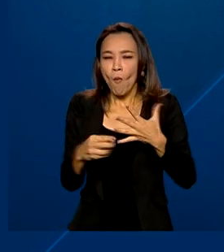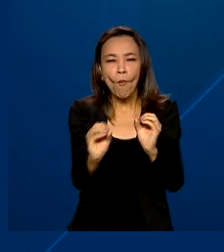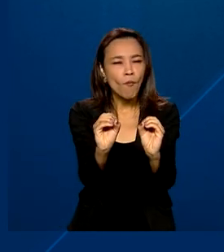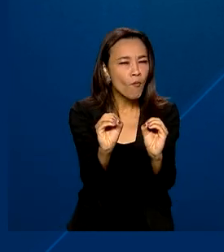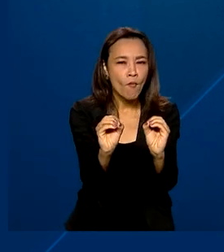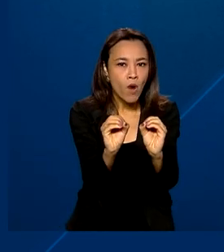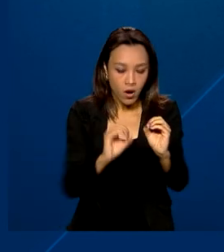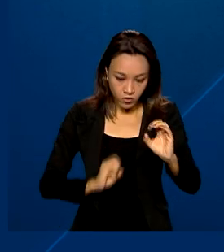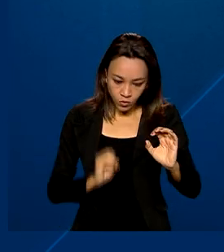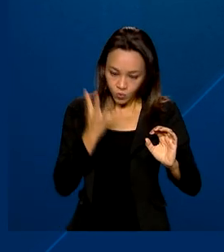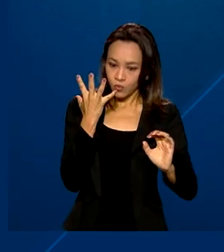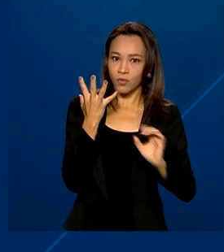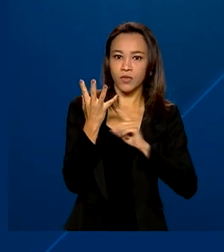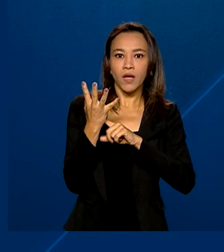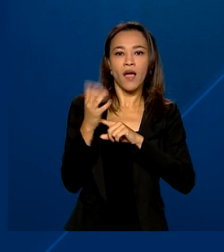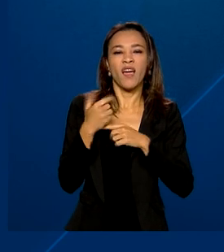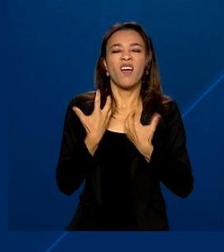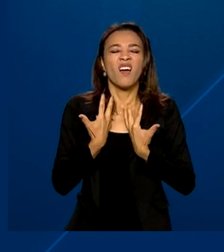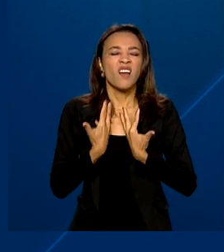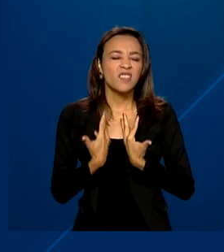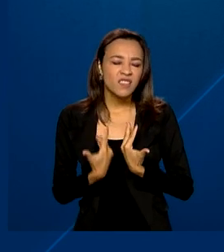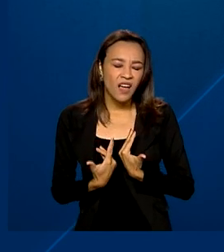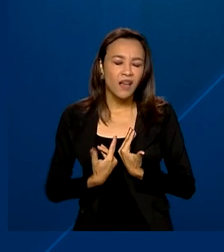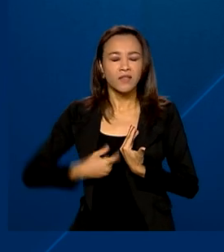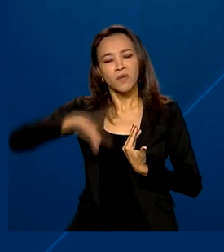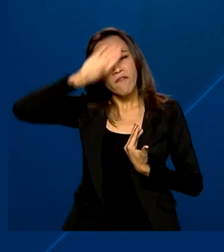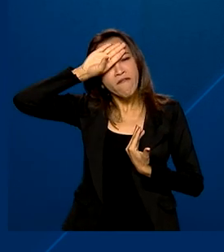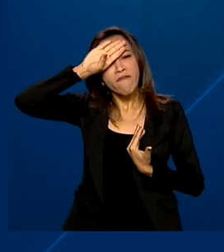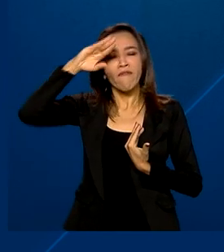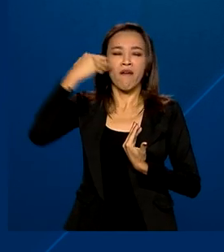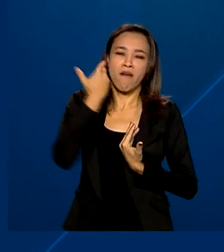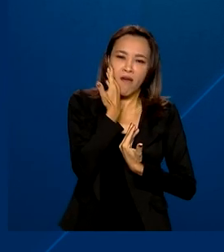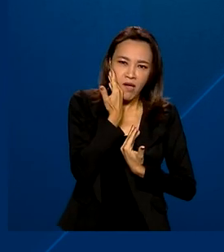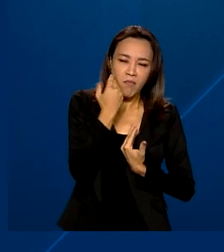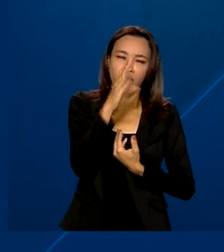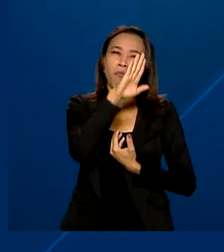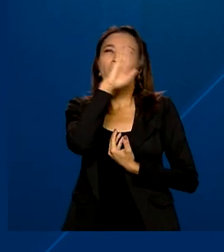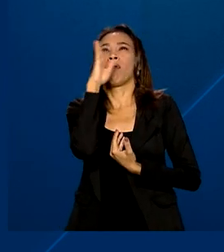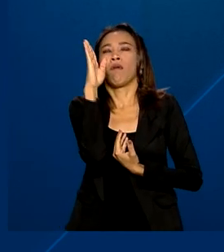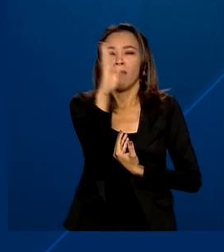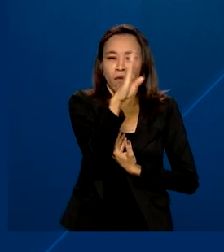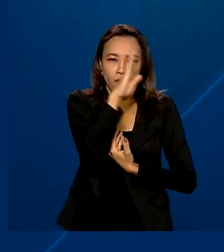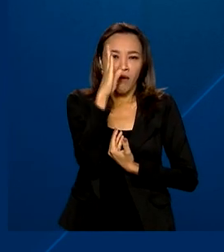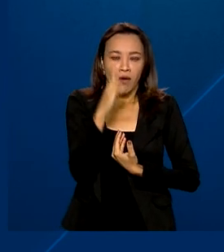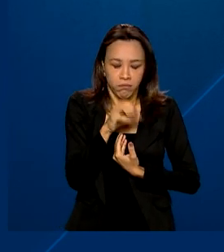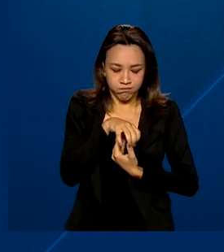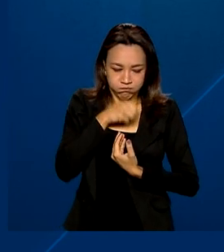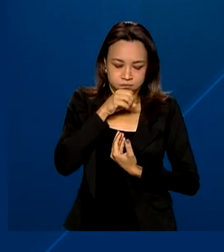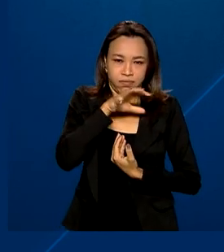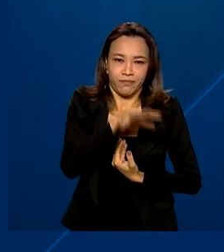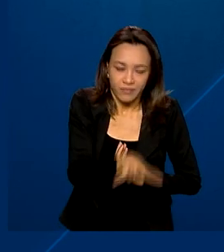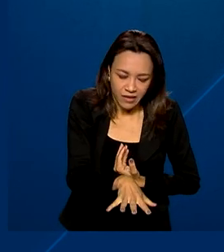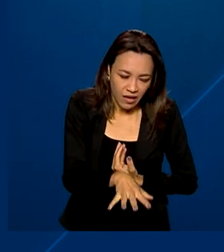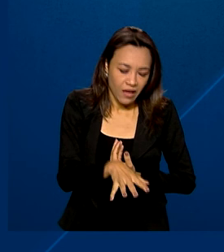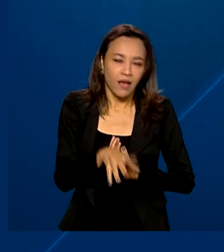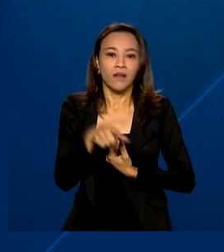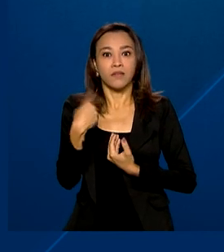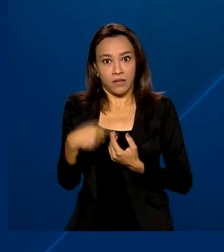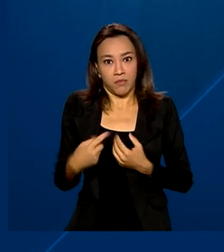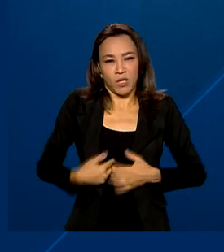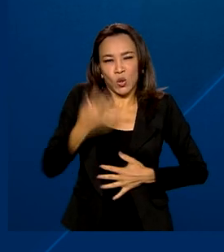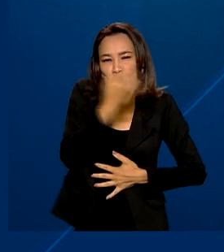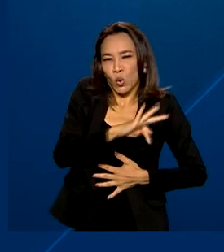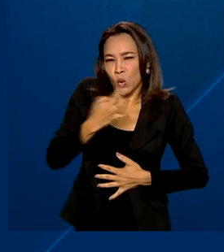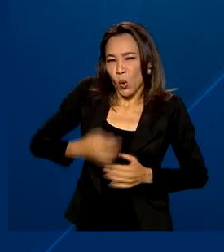eles aparecem são na forma de cansaço febre mal-estar tontura enjoo vômitos dor